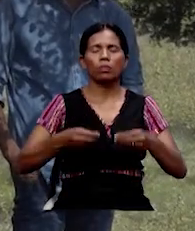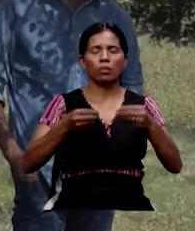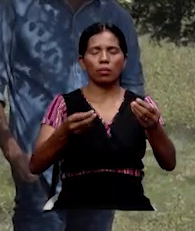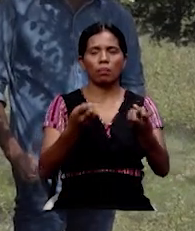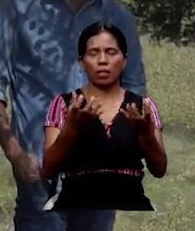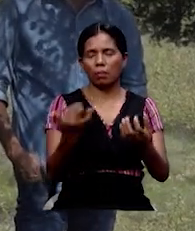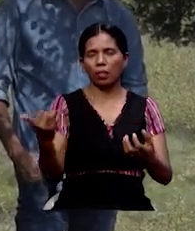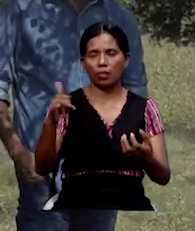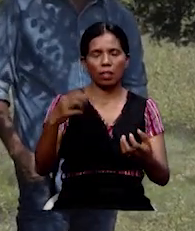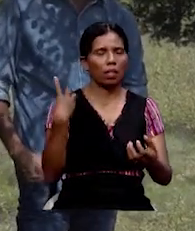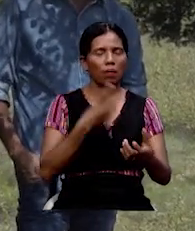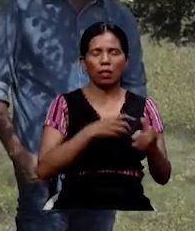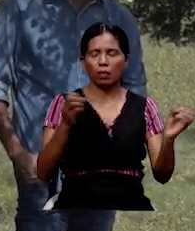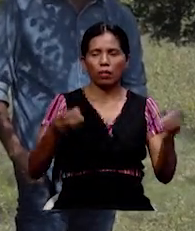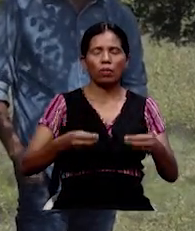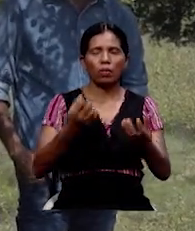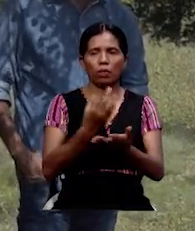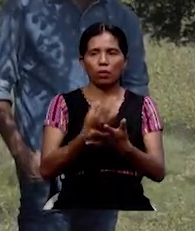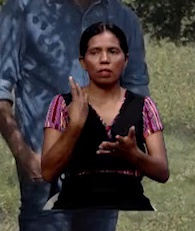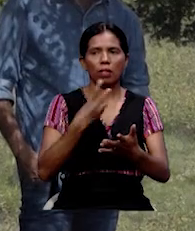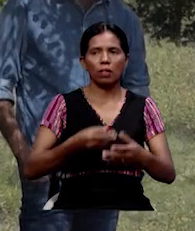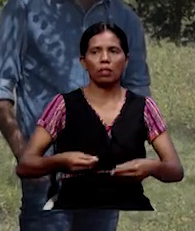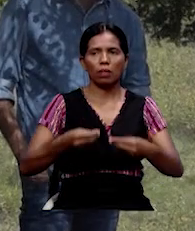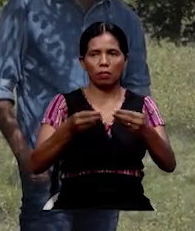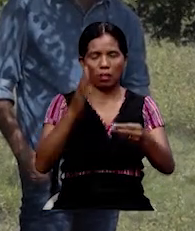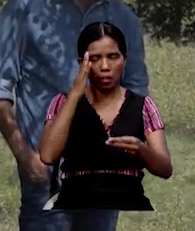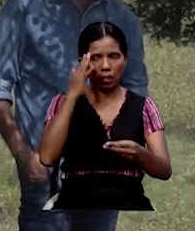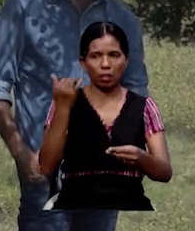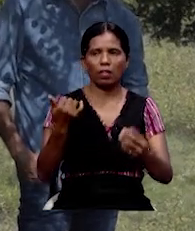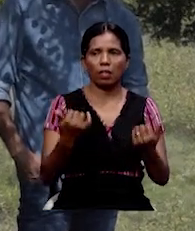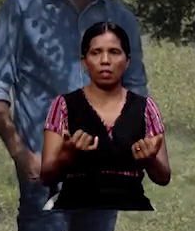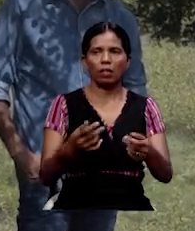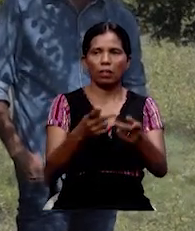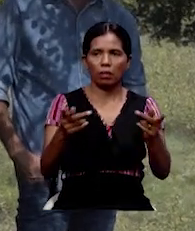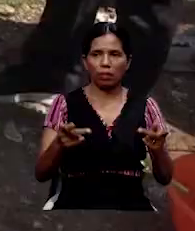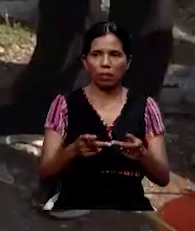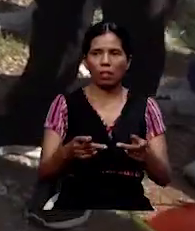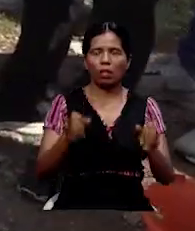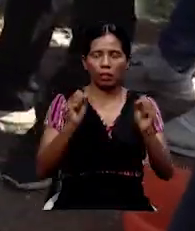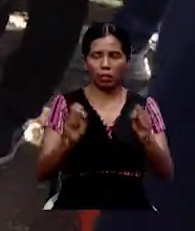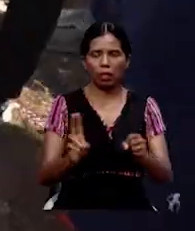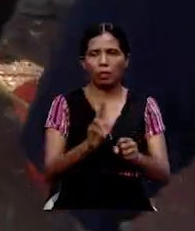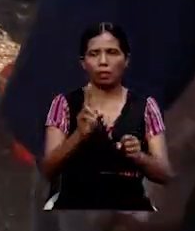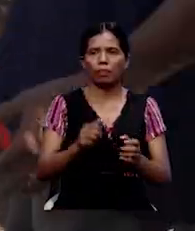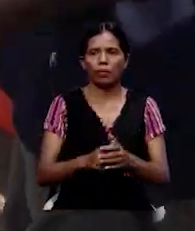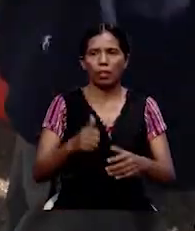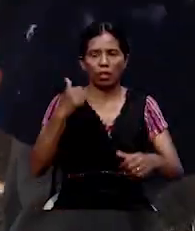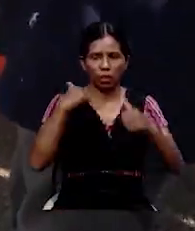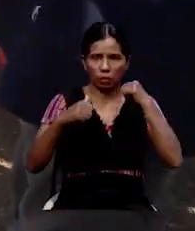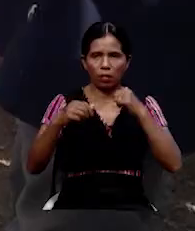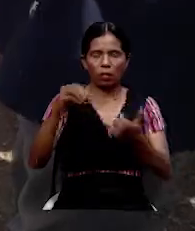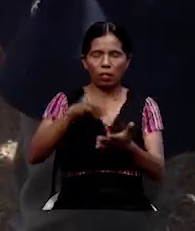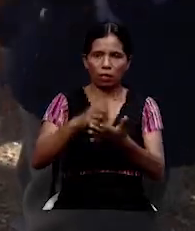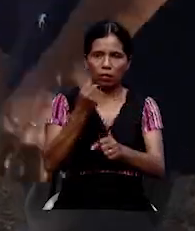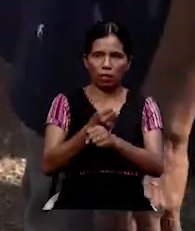fo, osam. Só ita só for reconhecimento de poder ter de cada que também fazem também participação. Enquanto a atividade de lançamento tal